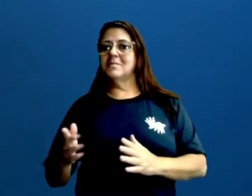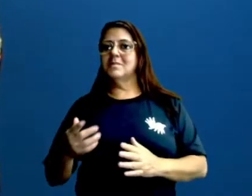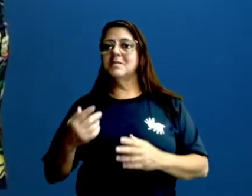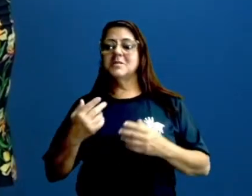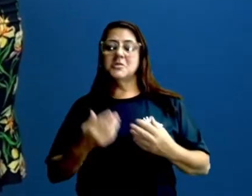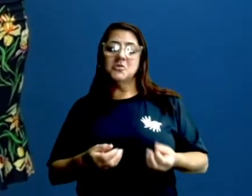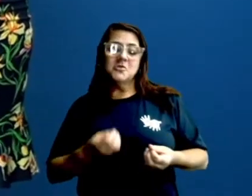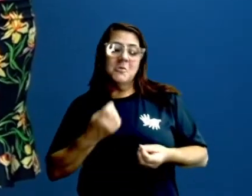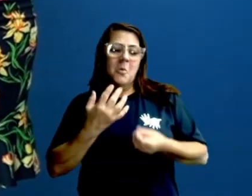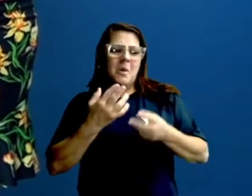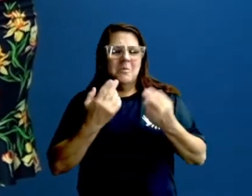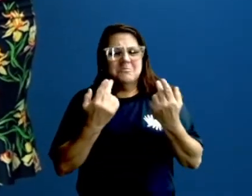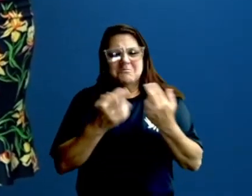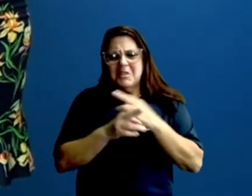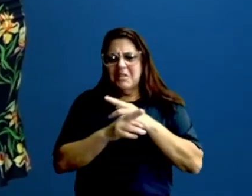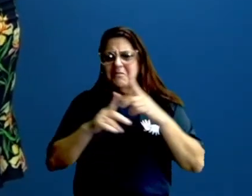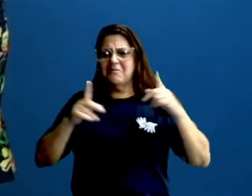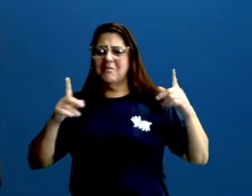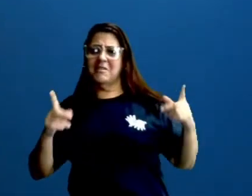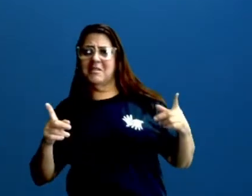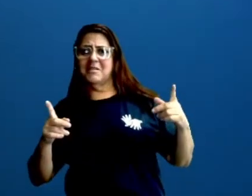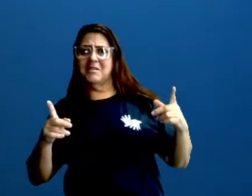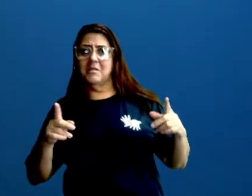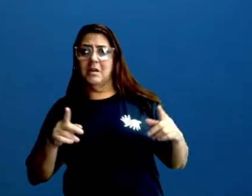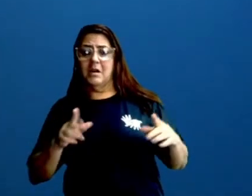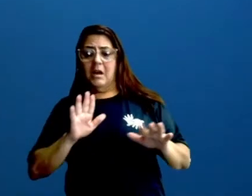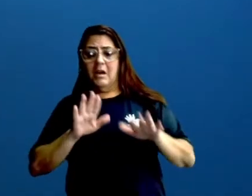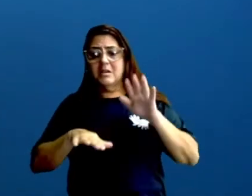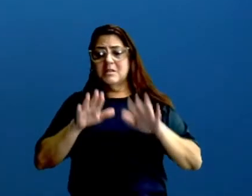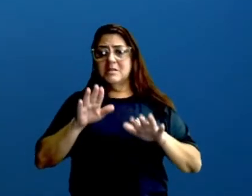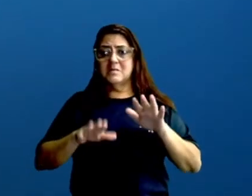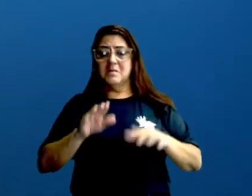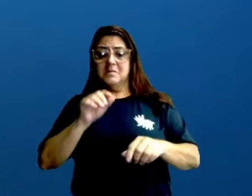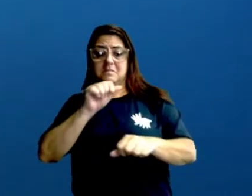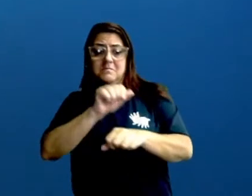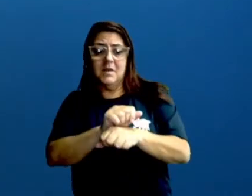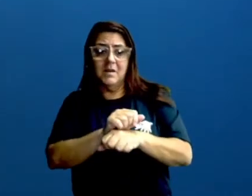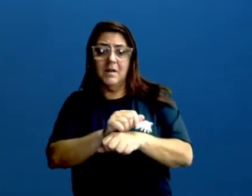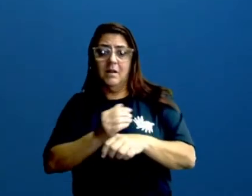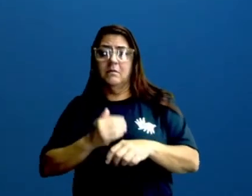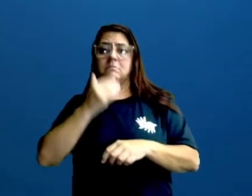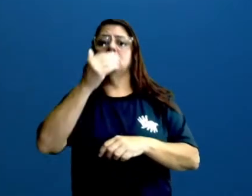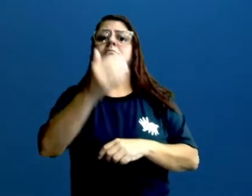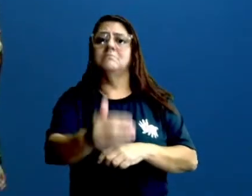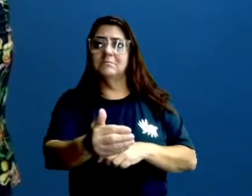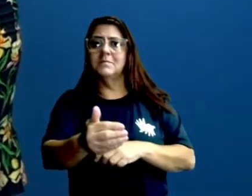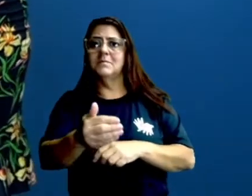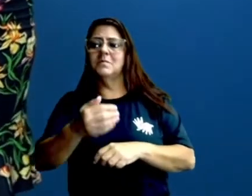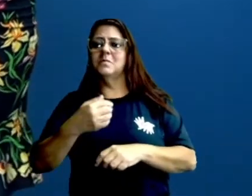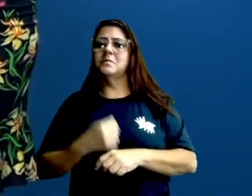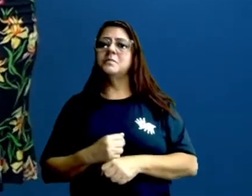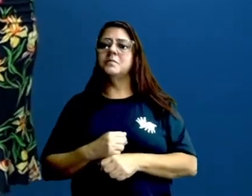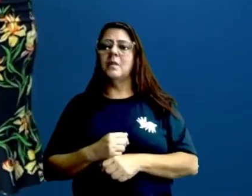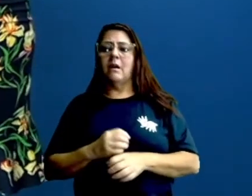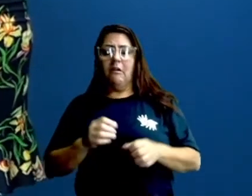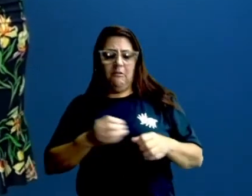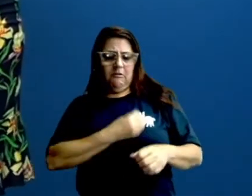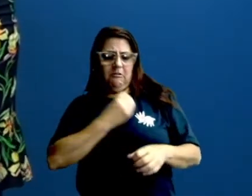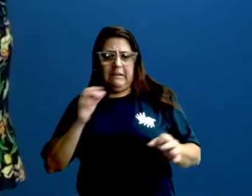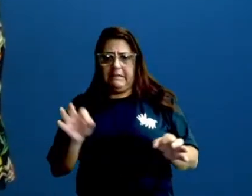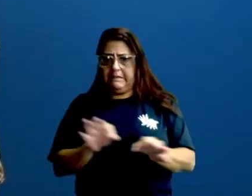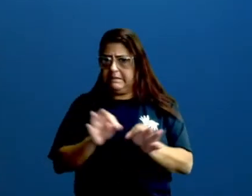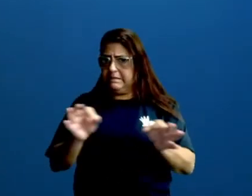meio diferente. Às vezes pisar no freio também é andar para frente. A vida não é tão